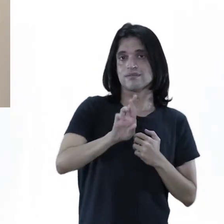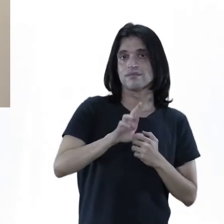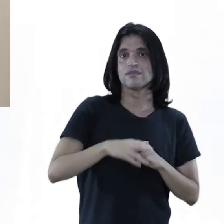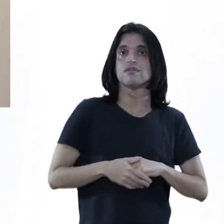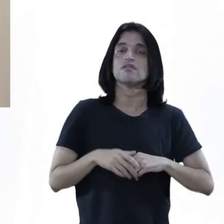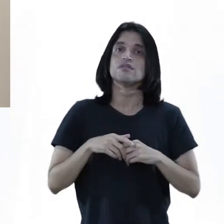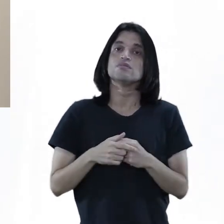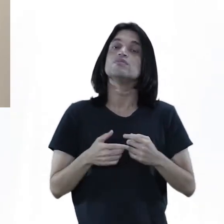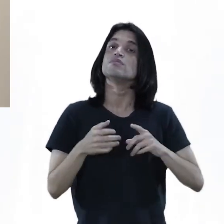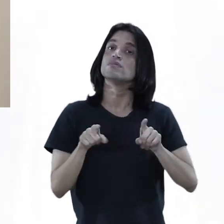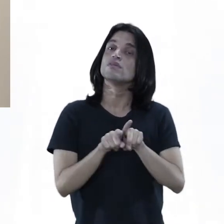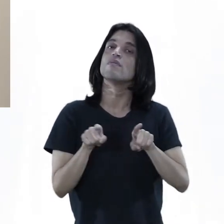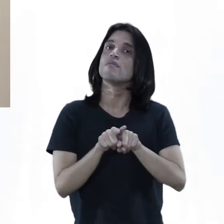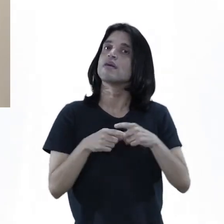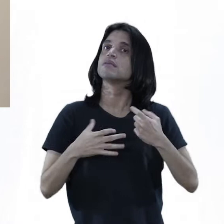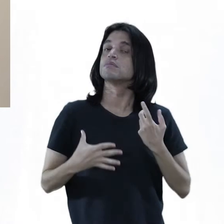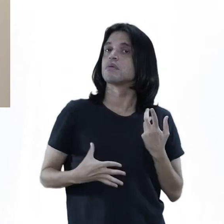um protecionismo